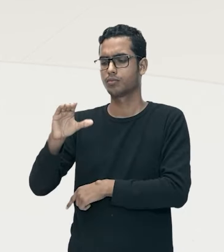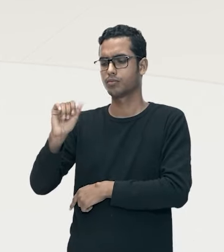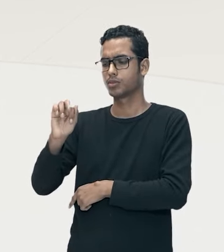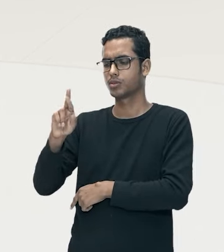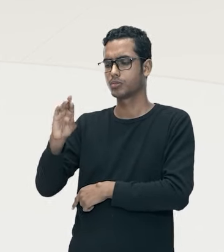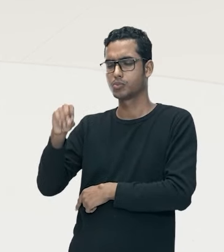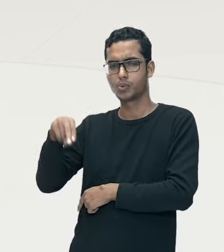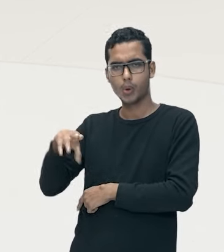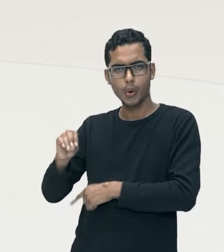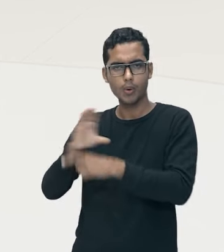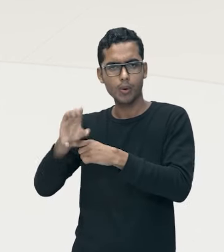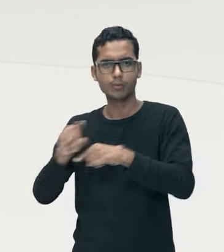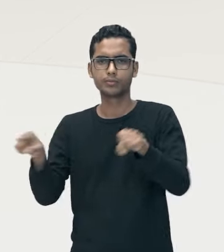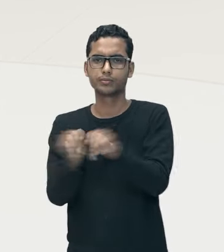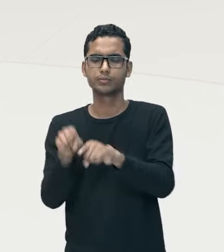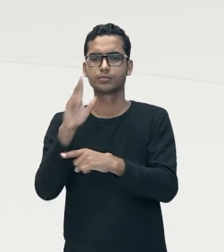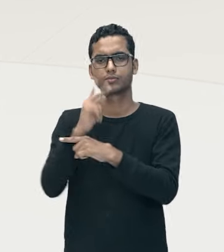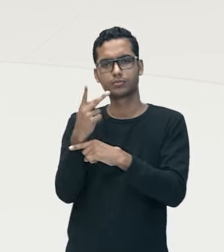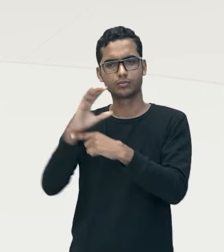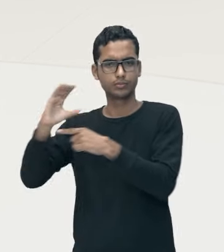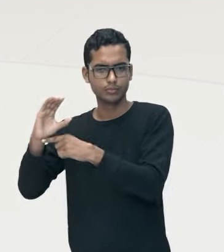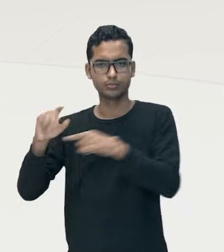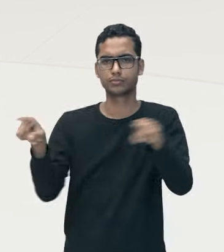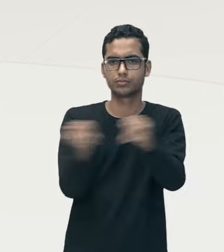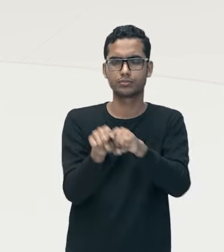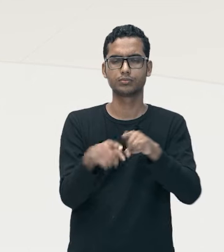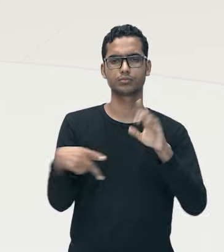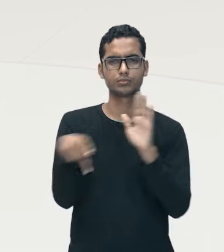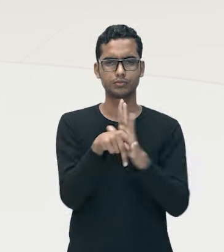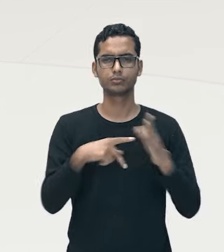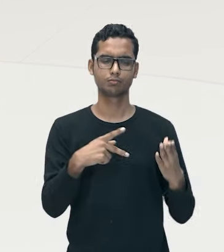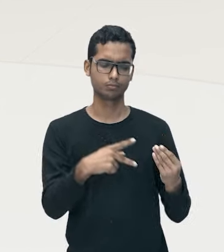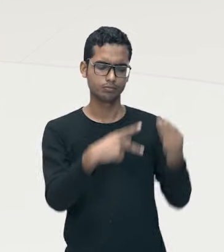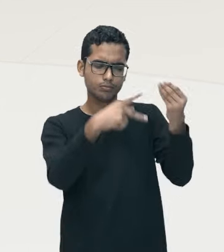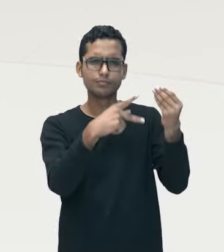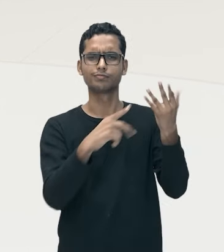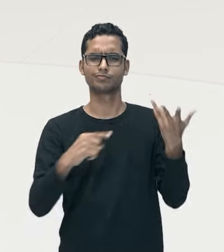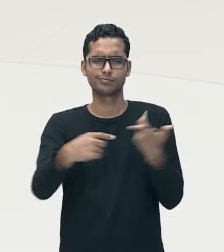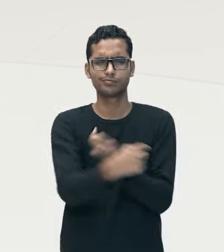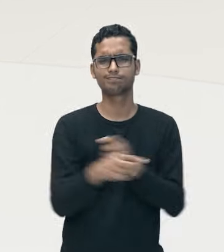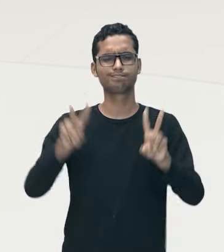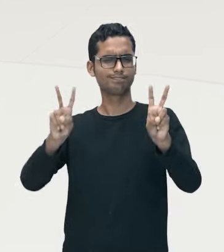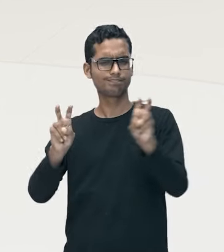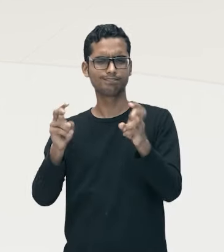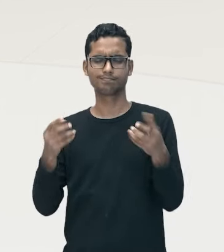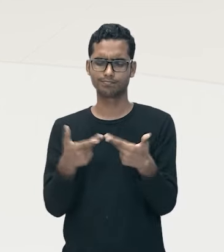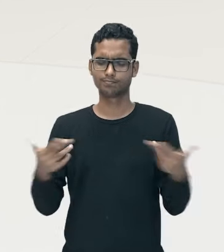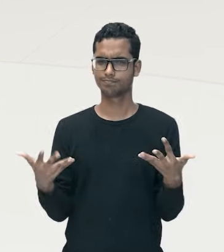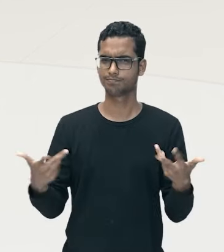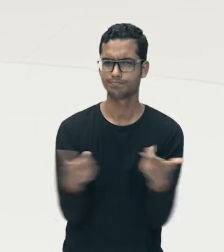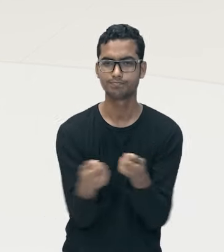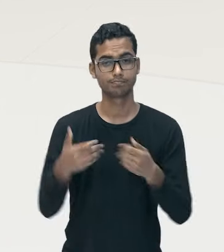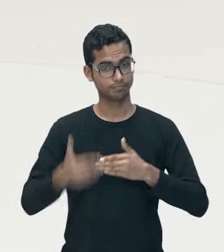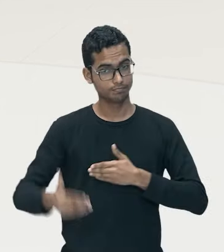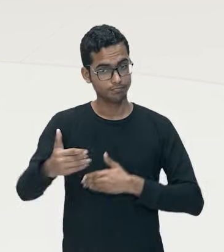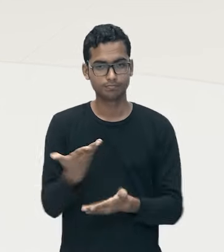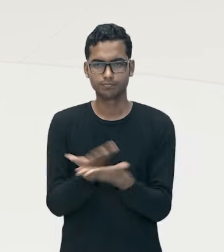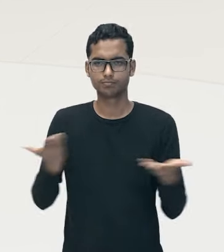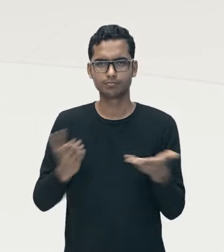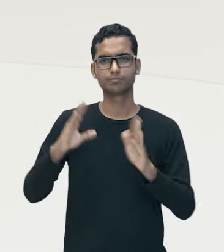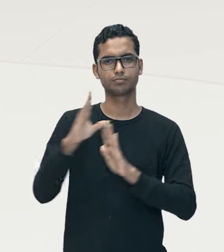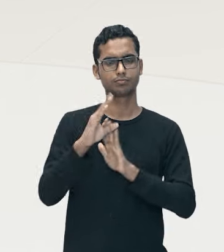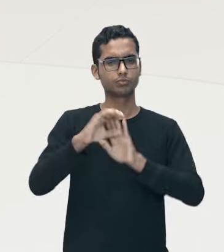pouquinho dos hidrocarbonetos das proteínas é uma aula cheia de assunto cheia de coisa boa tá então a gente vai iniciar com esse